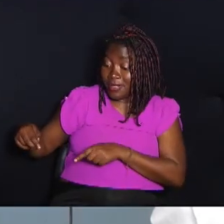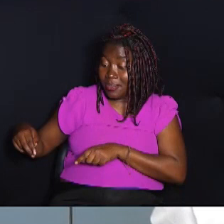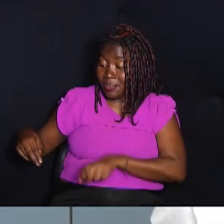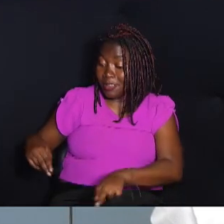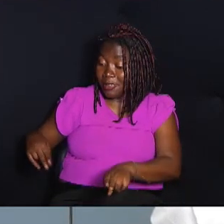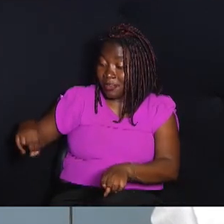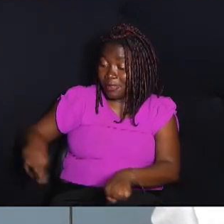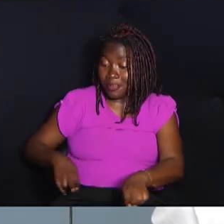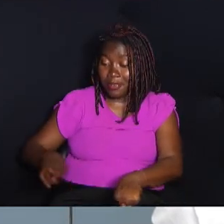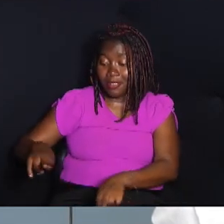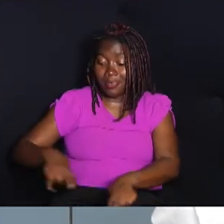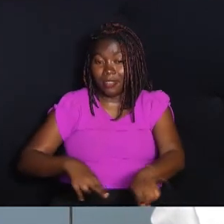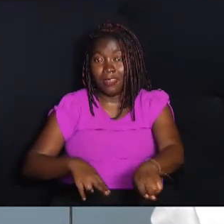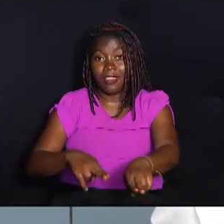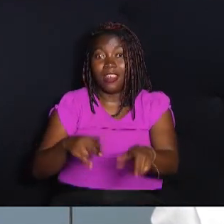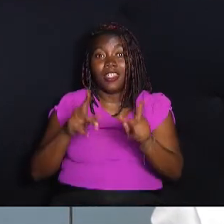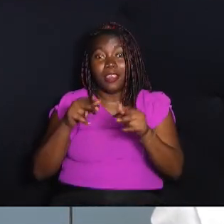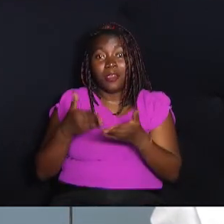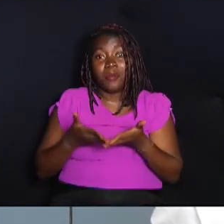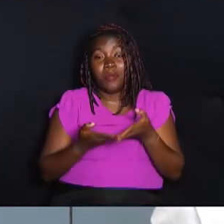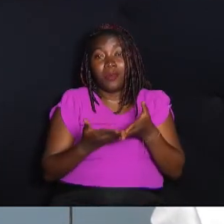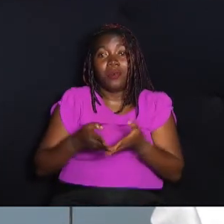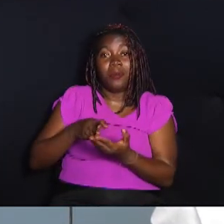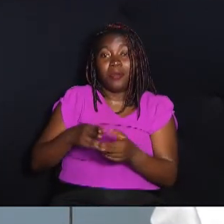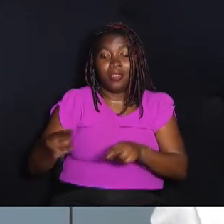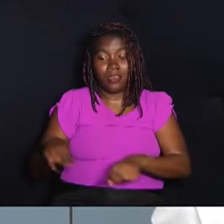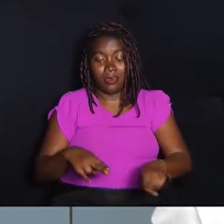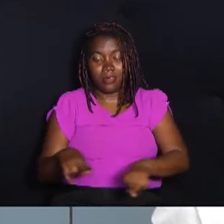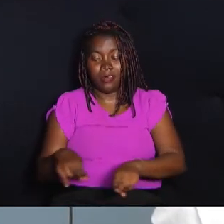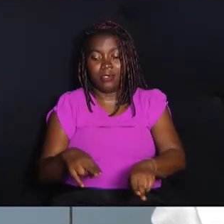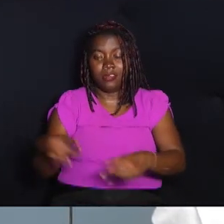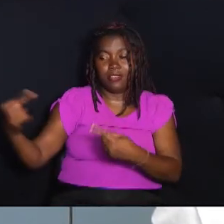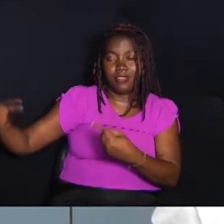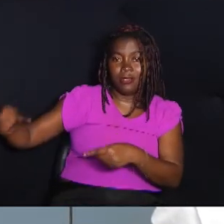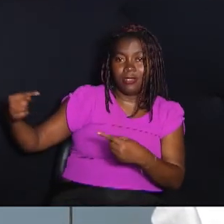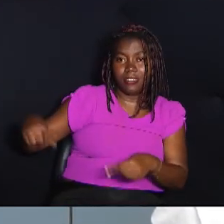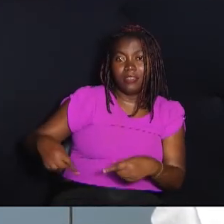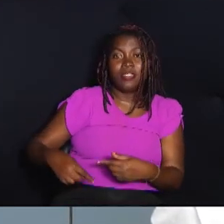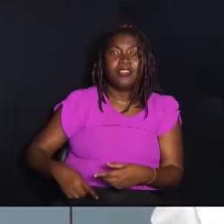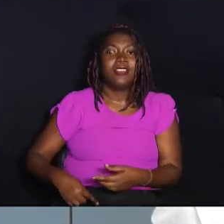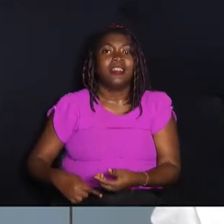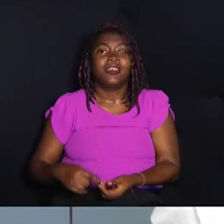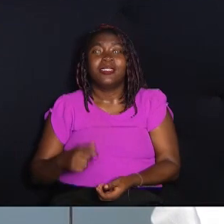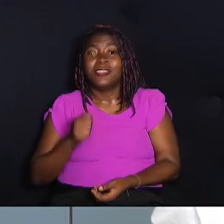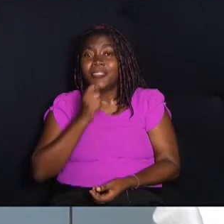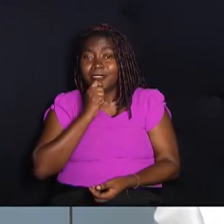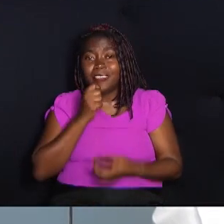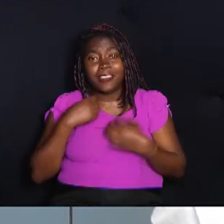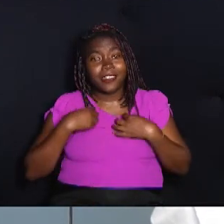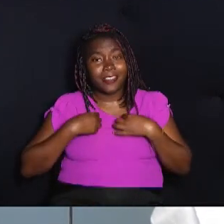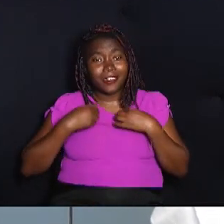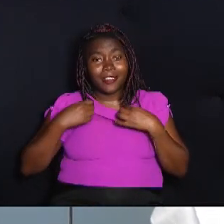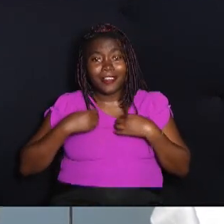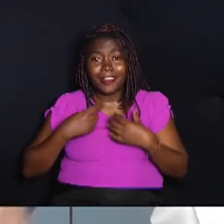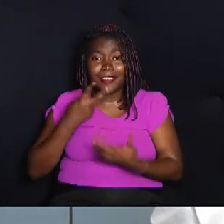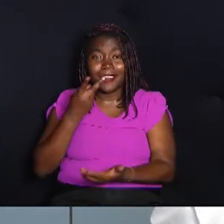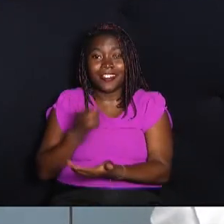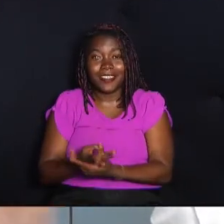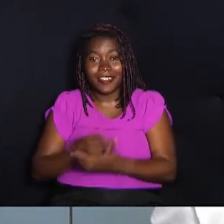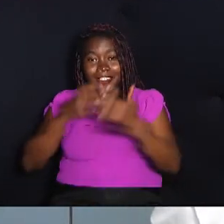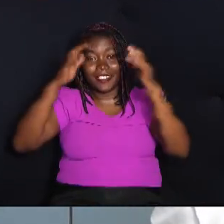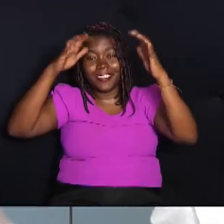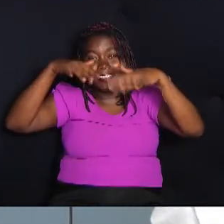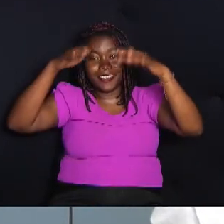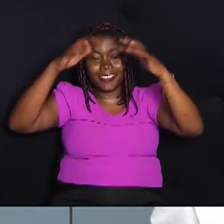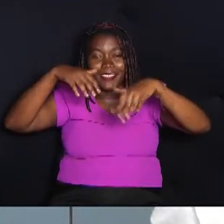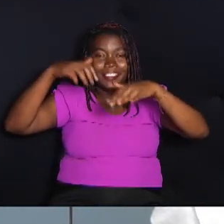barquinho. Ou fazia barquinho e corria, descalço, sem camisa, de shorts. Às vezes deitava na enxurrada